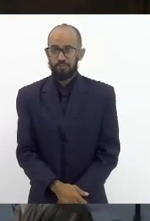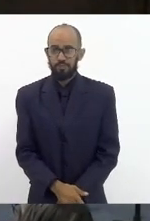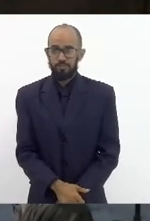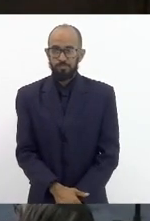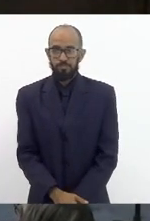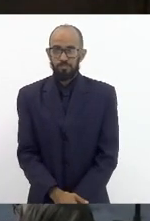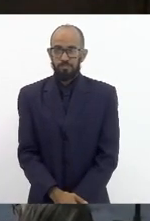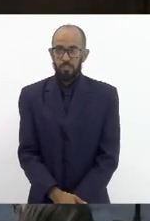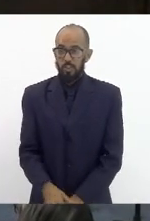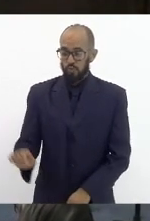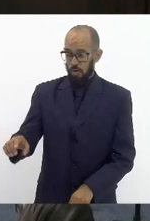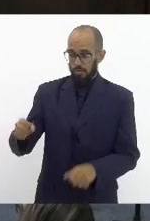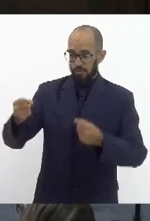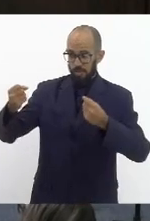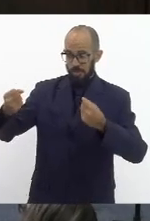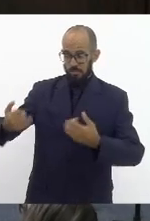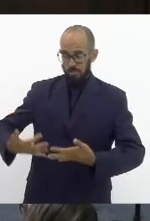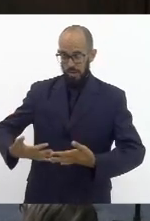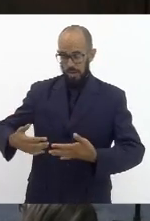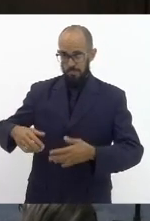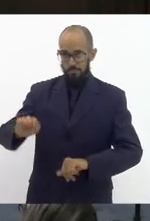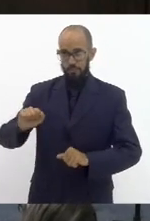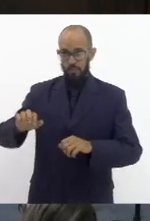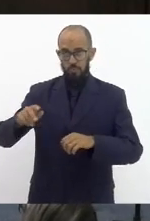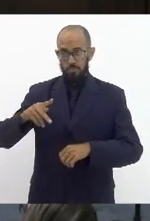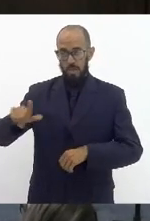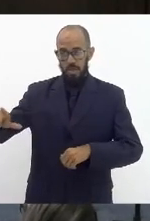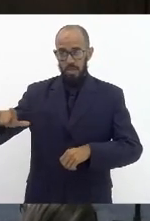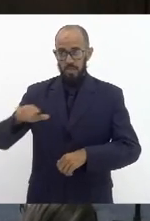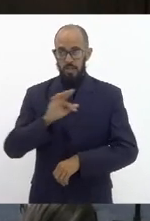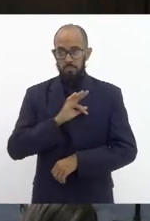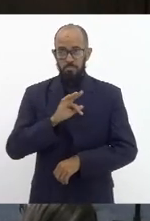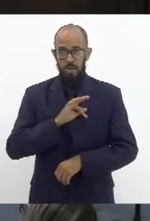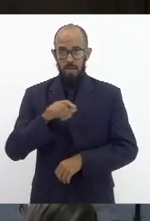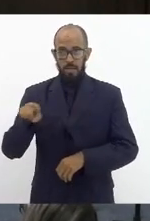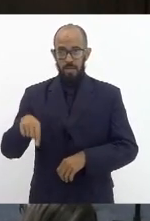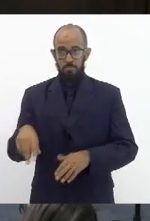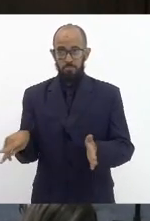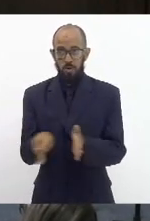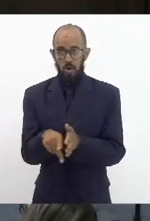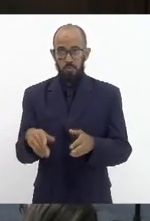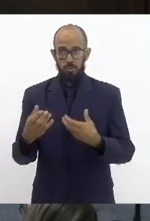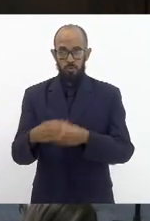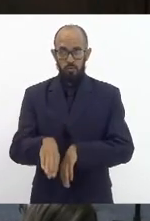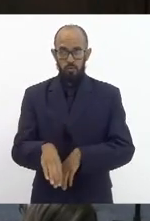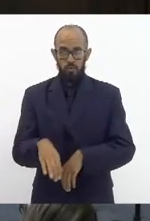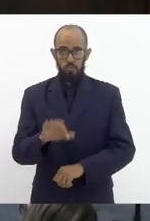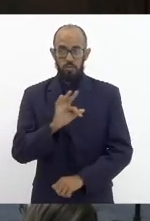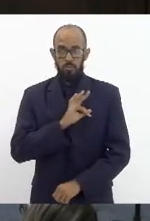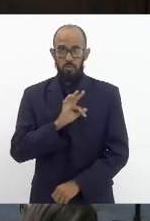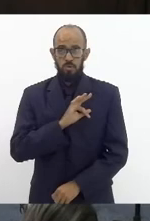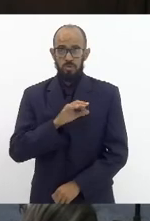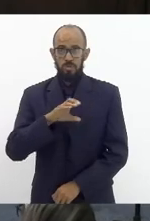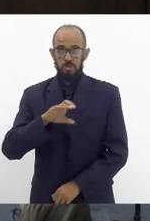para um esclarecimento. O projeto da deputada Marta Rossi é específico para esse concurso da Polícia Civil. O